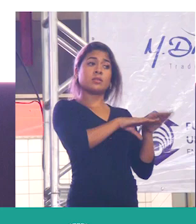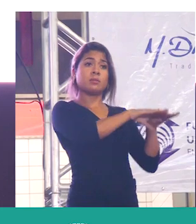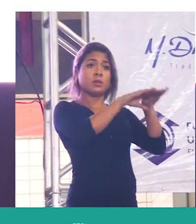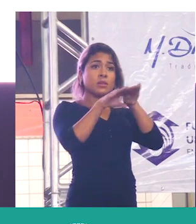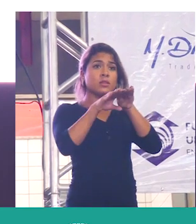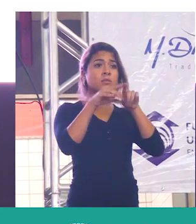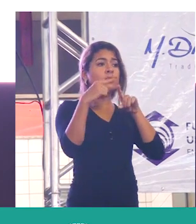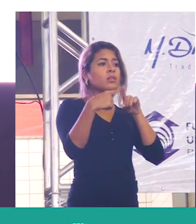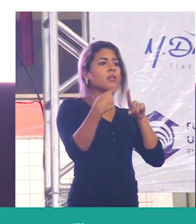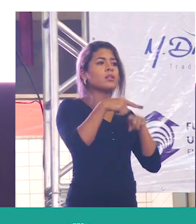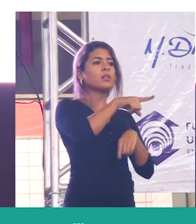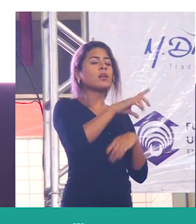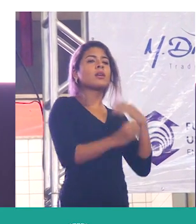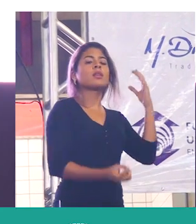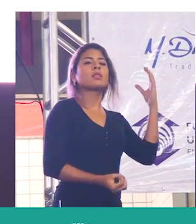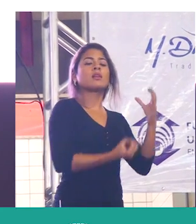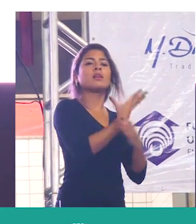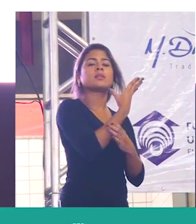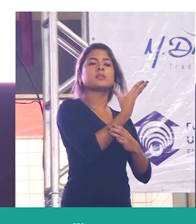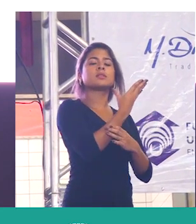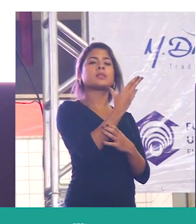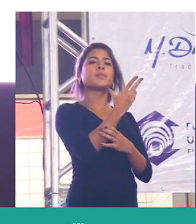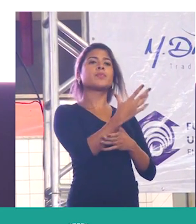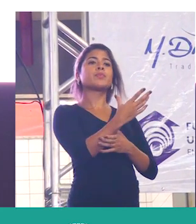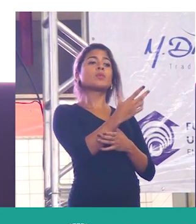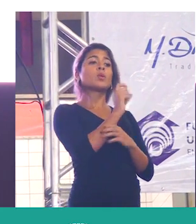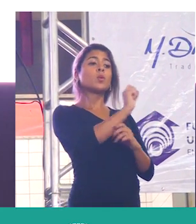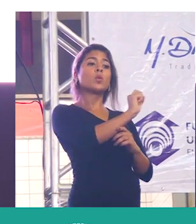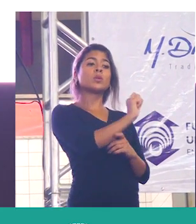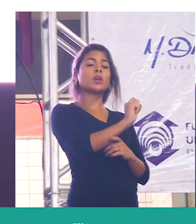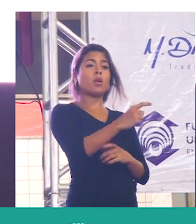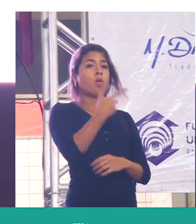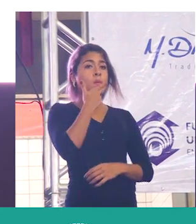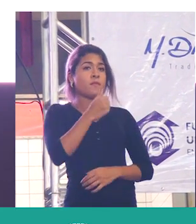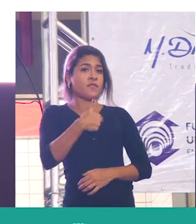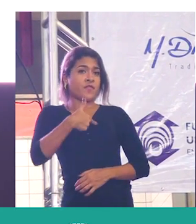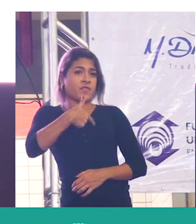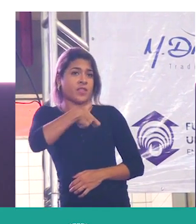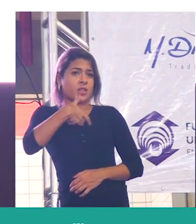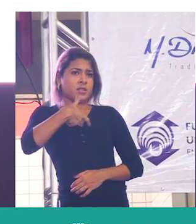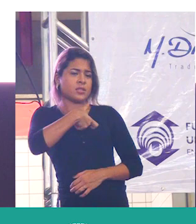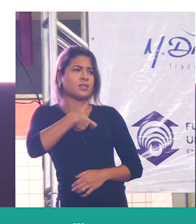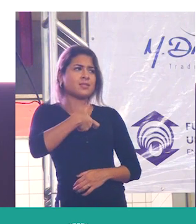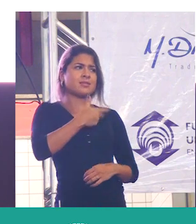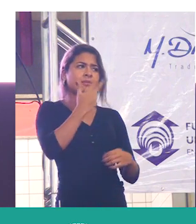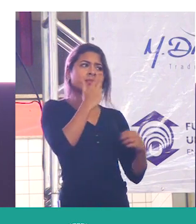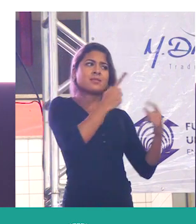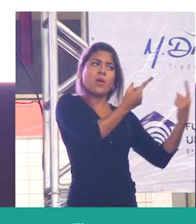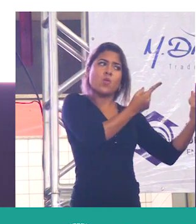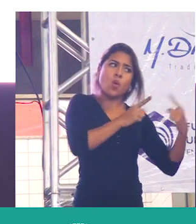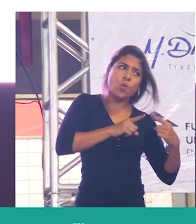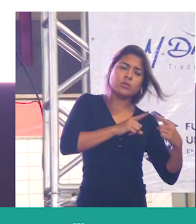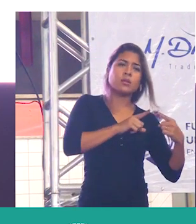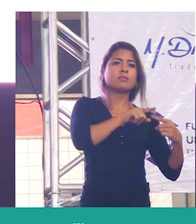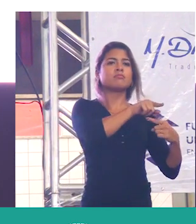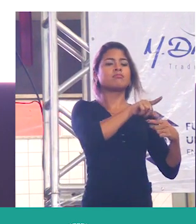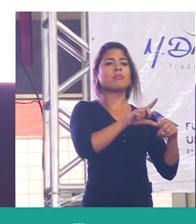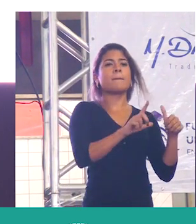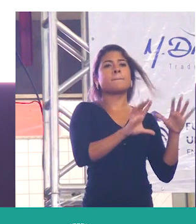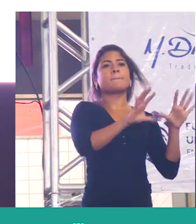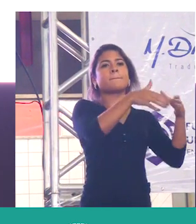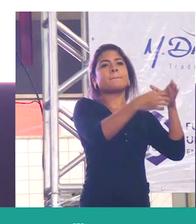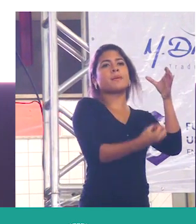da oposição contra o primeiro governo do Vargas. E essa UDN tinha na